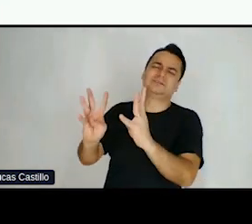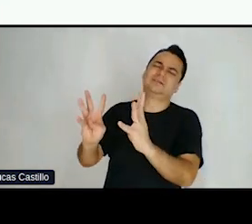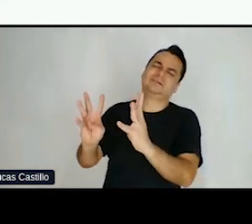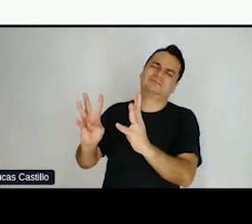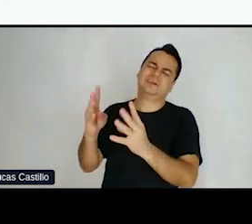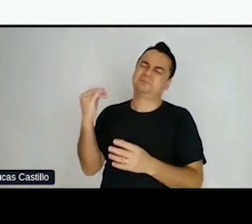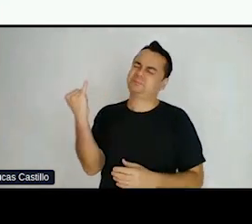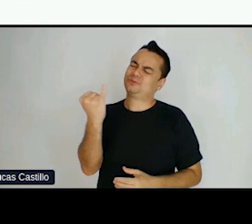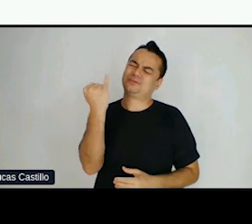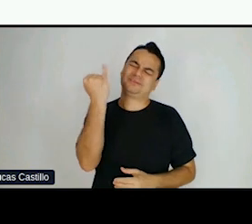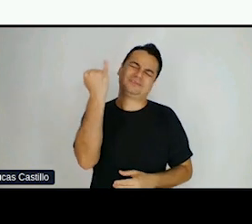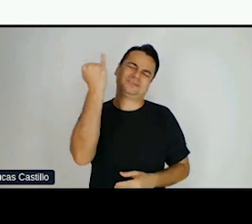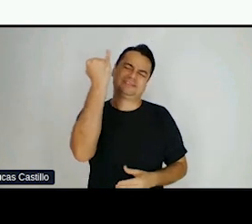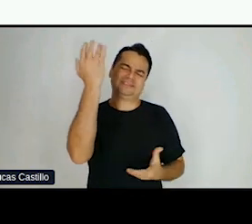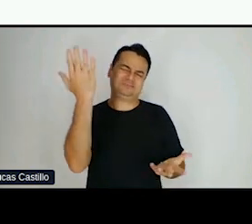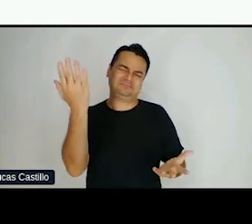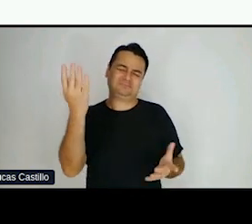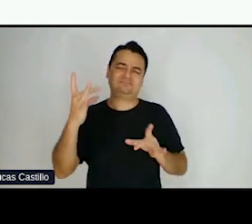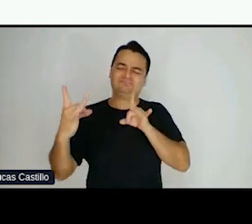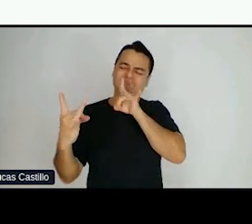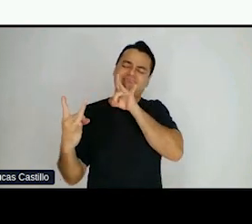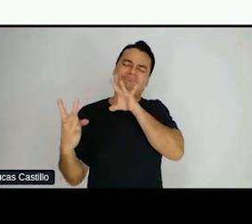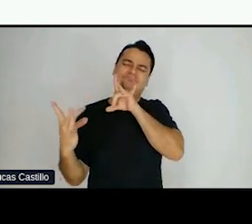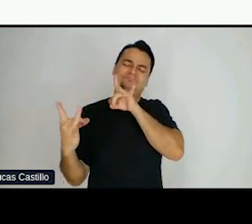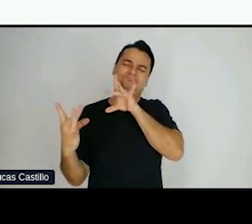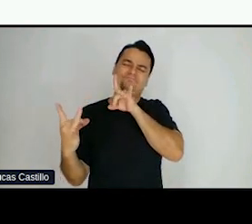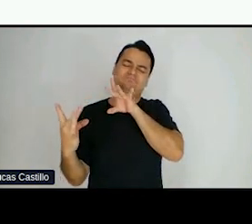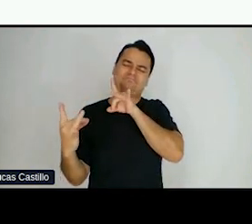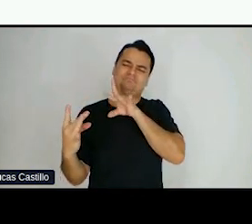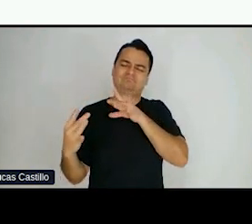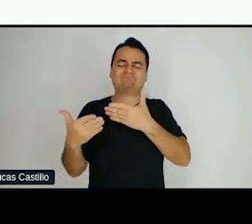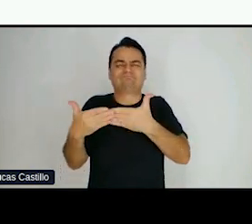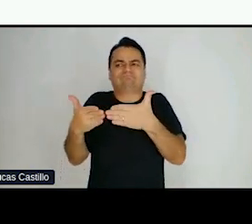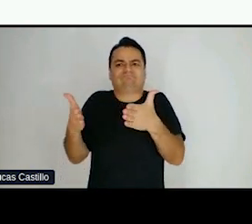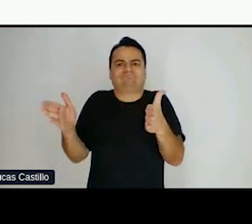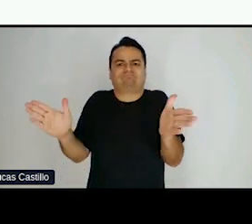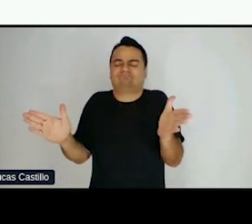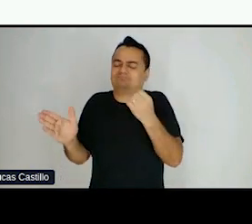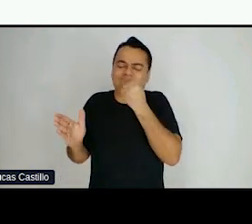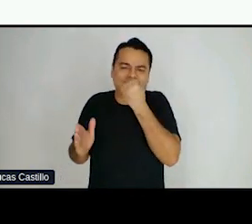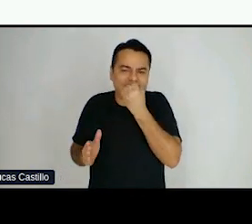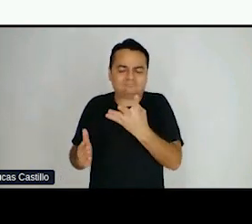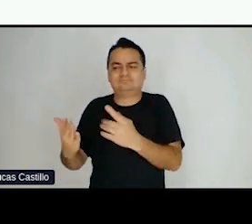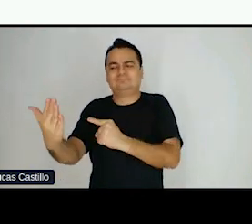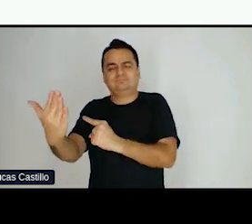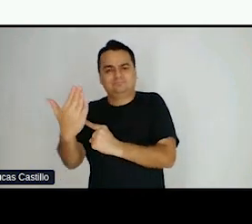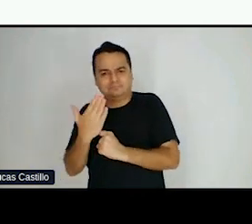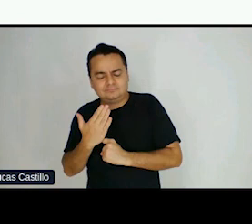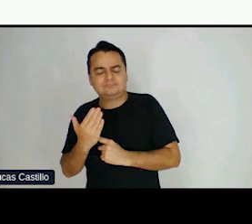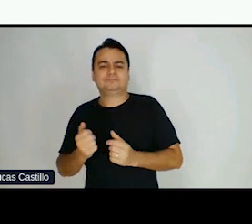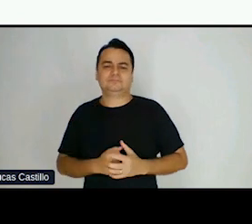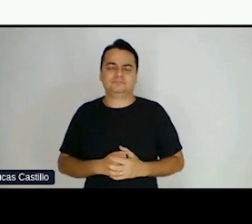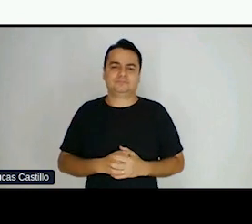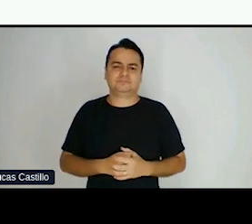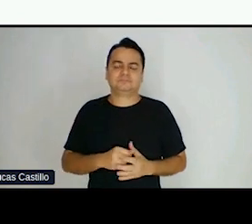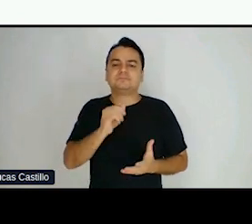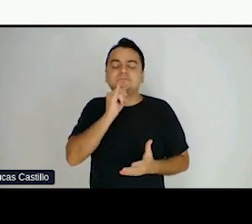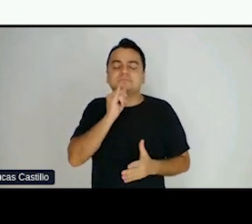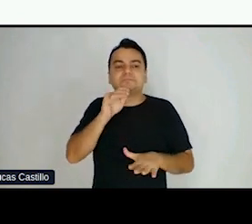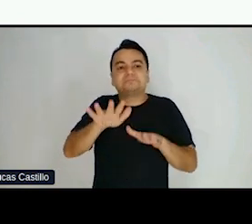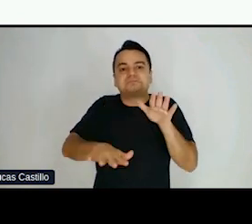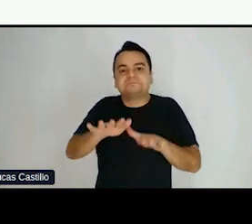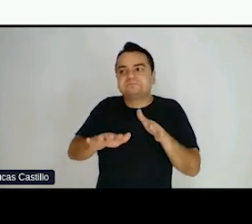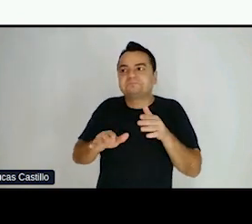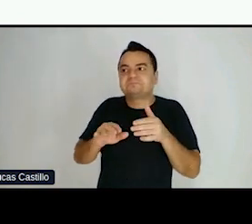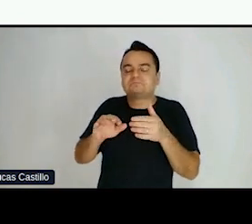gente? Os feedbacks são amplos, são maravilhosos, né? Desde uma ferramenta que não